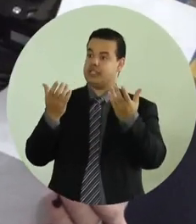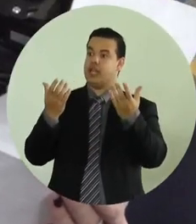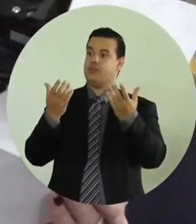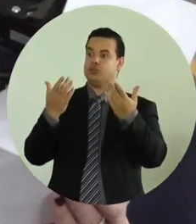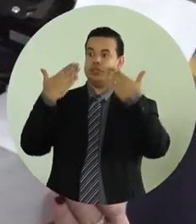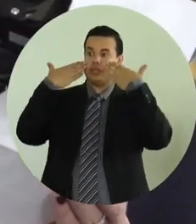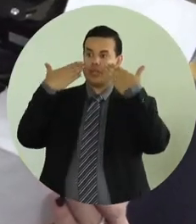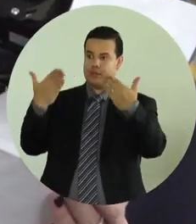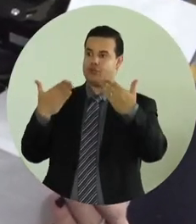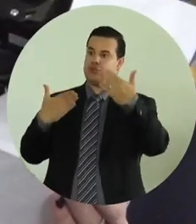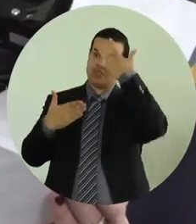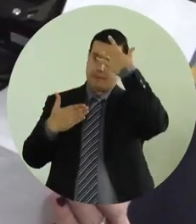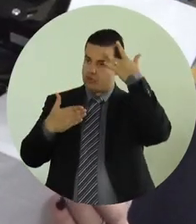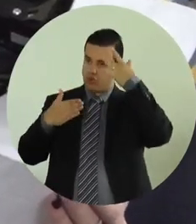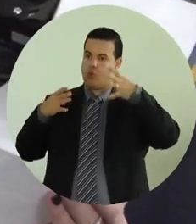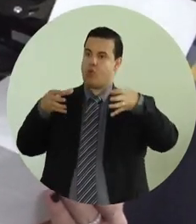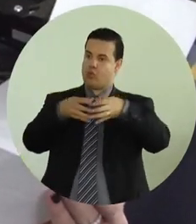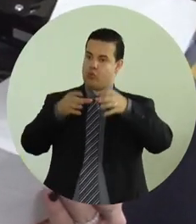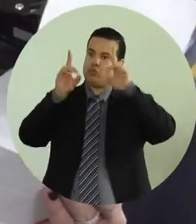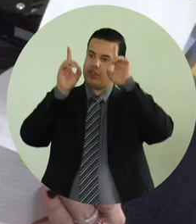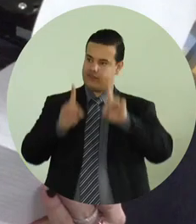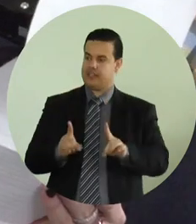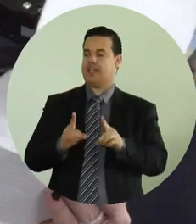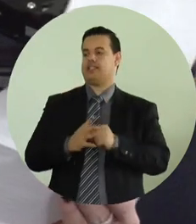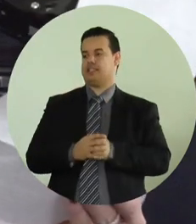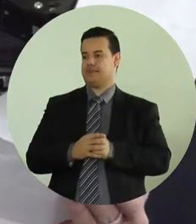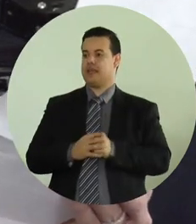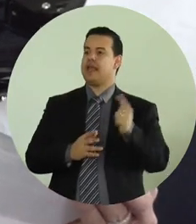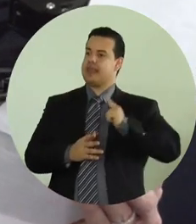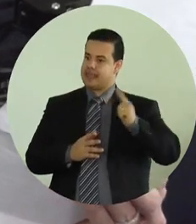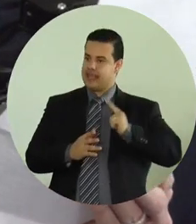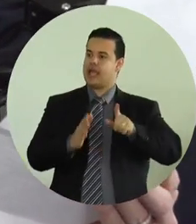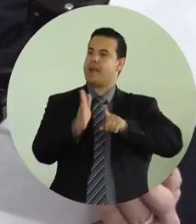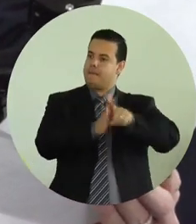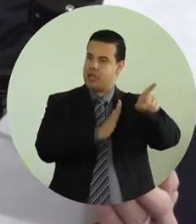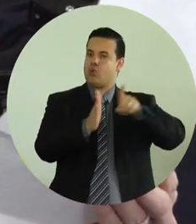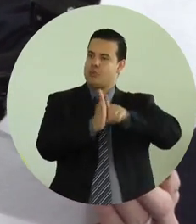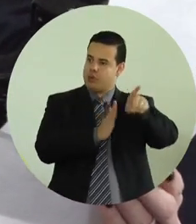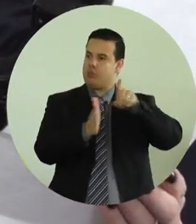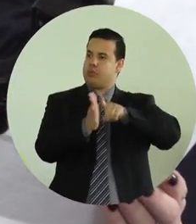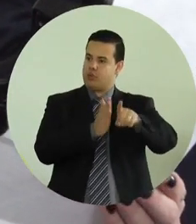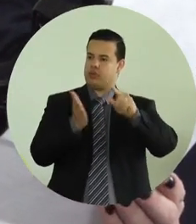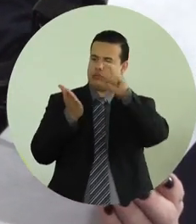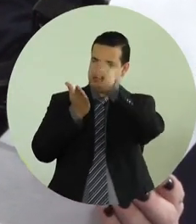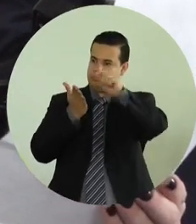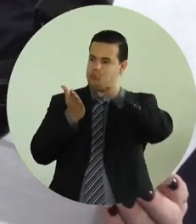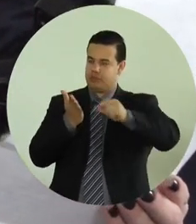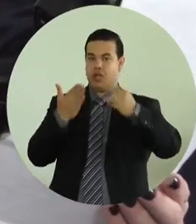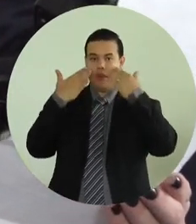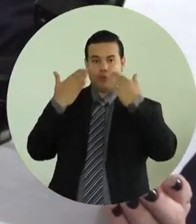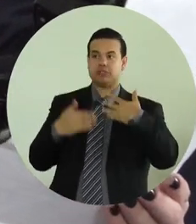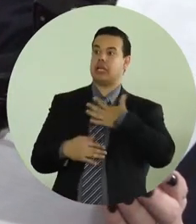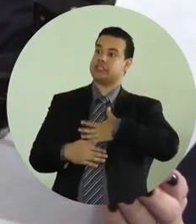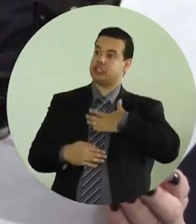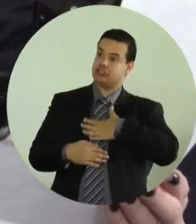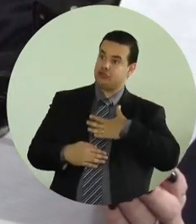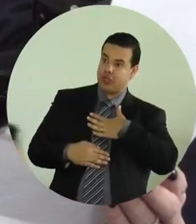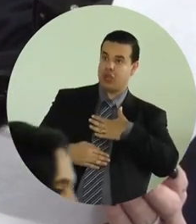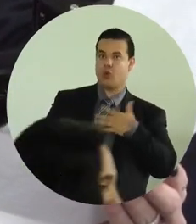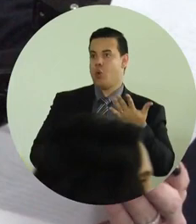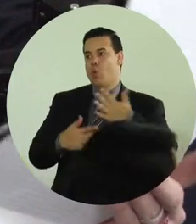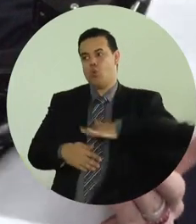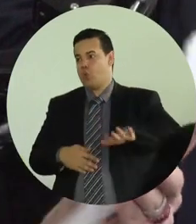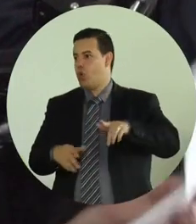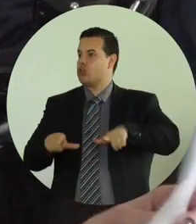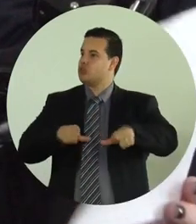são os trabalhadores com deficiência. O questionário de satisfação respondido por eles assumiu um peso gigante, maior na